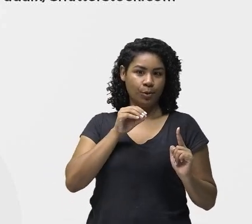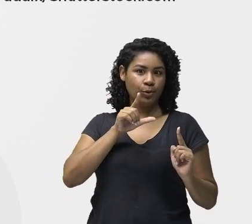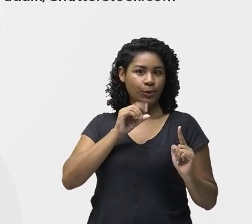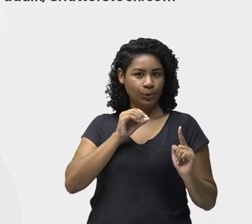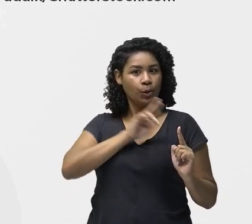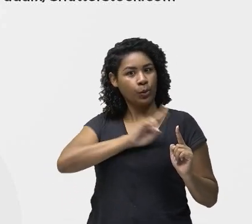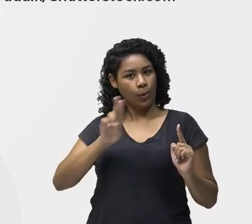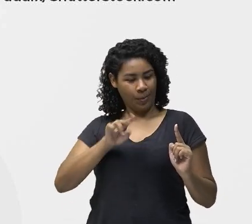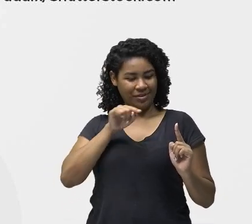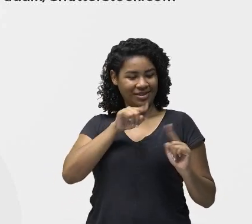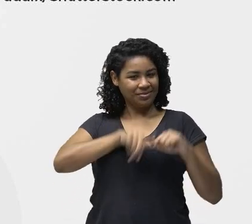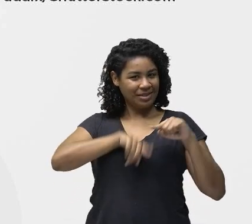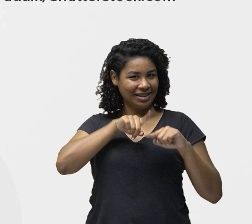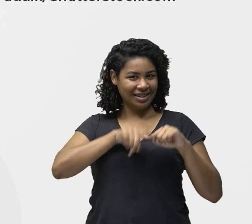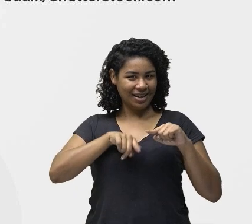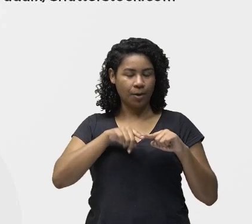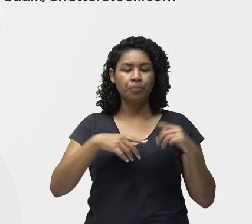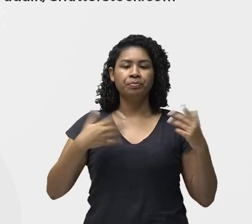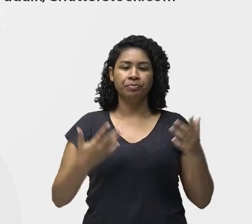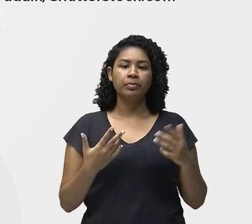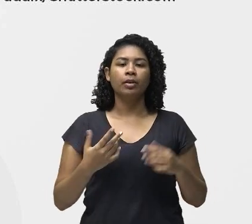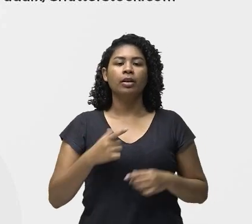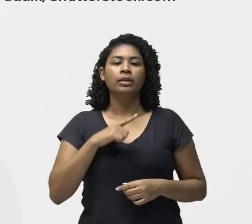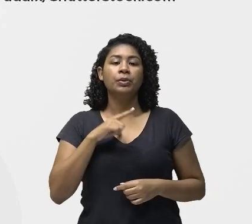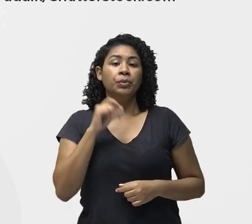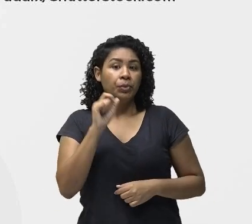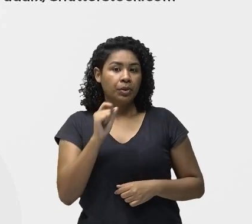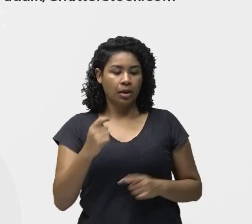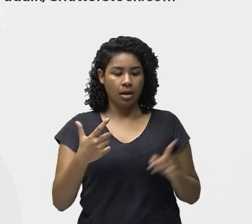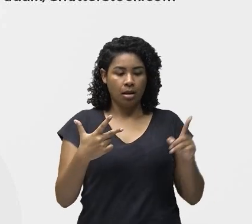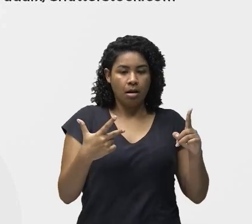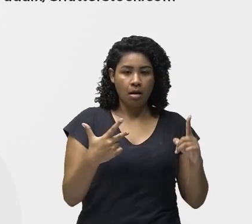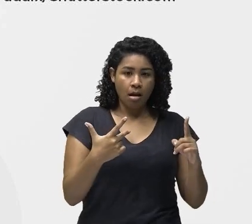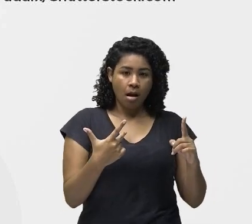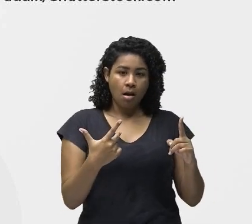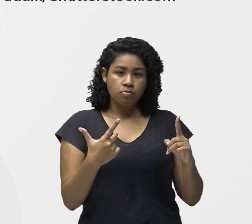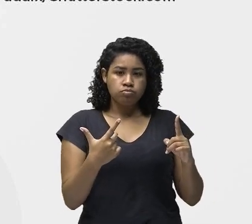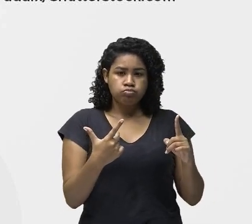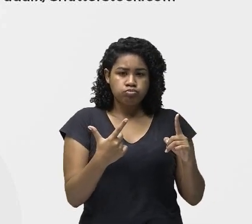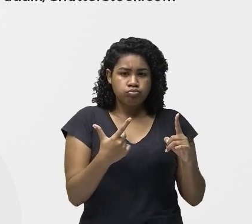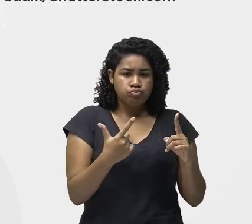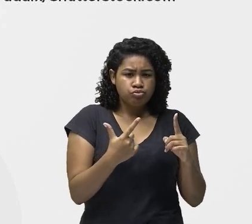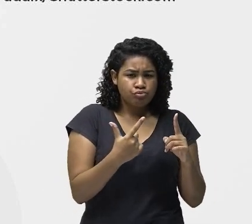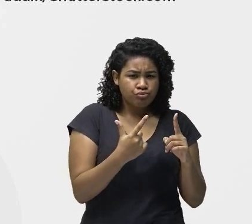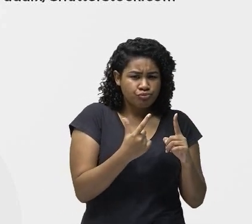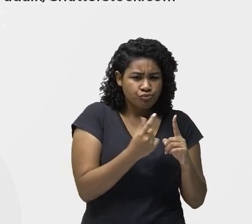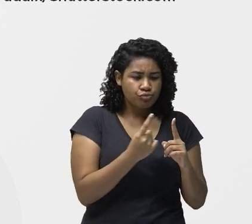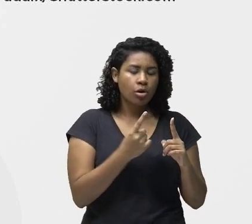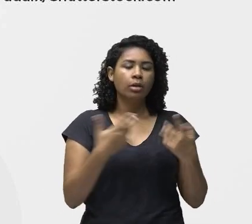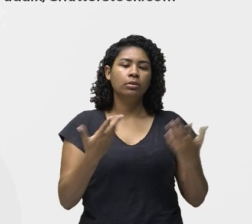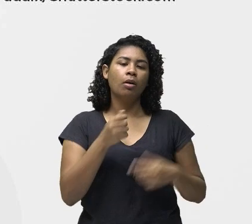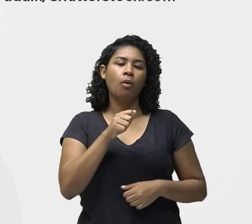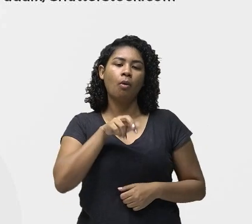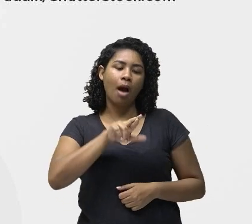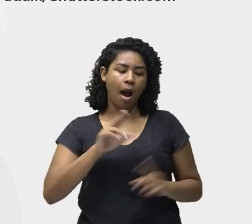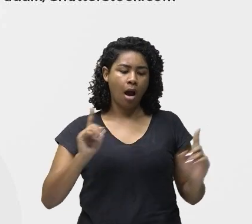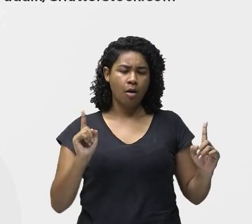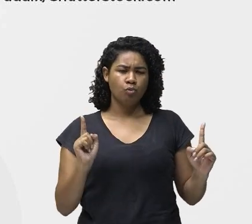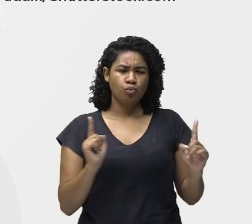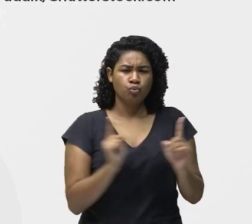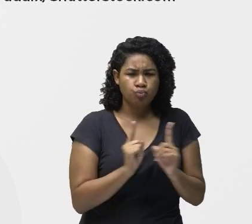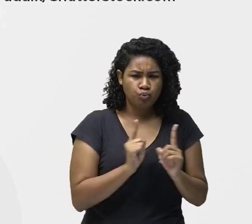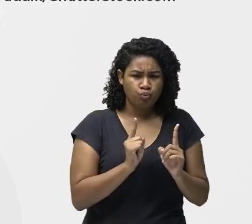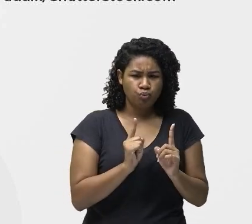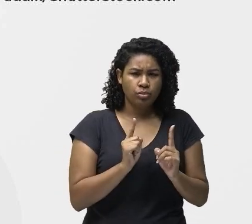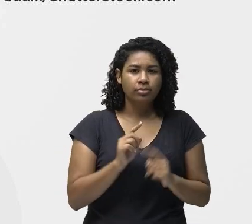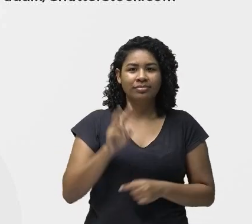aplica o êmbolo da injeção, ele vai diminuir o ar. Reparem aí na figura que o